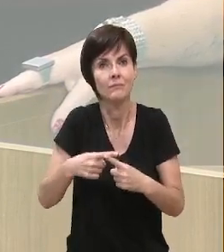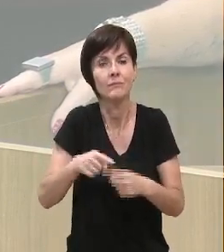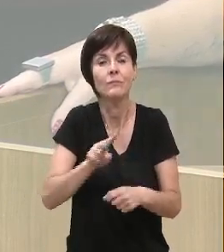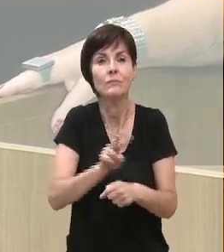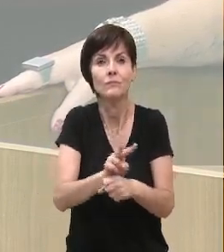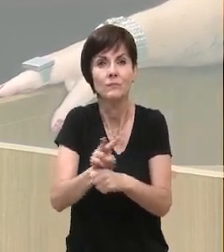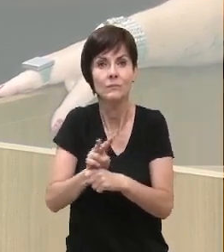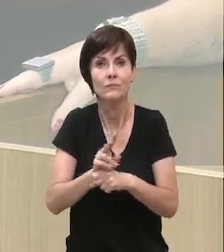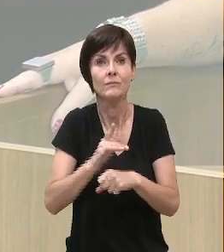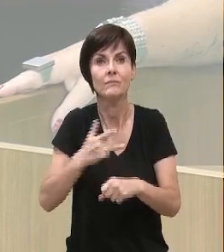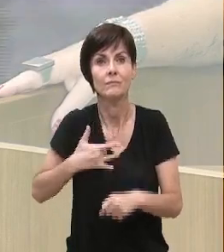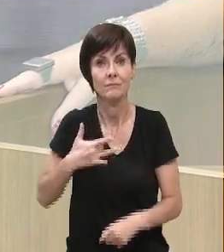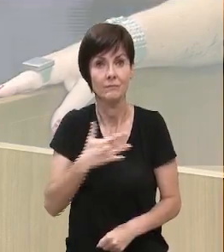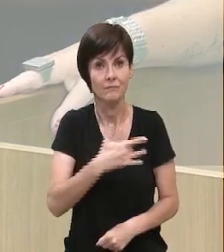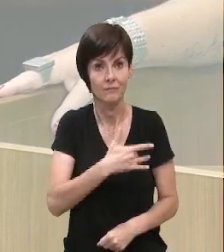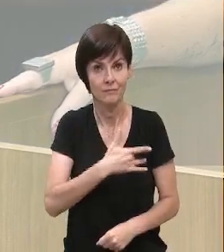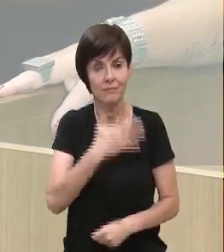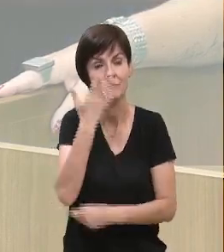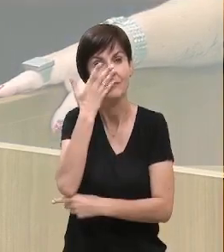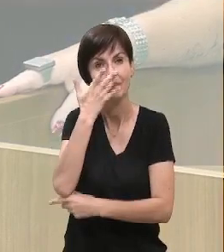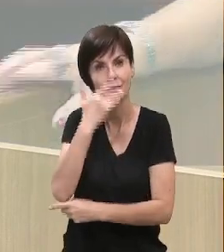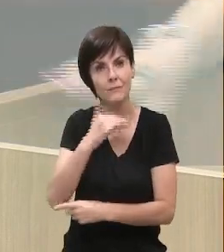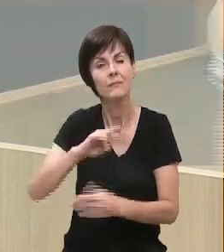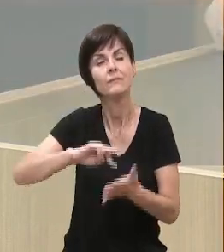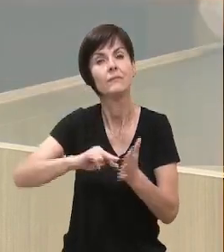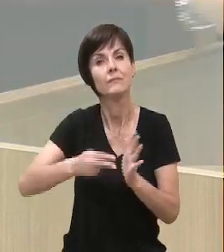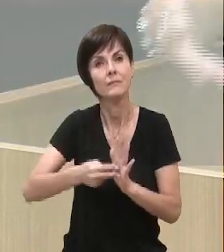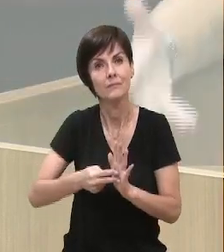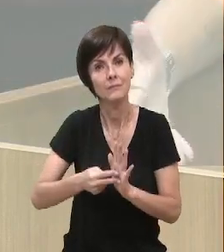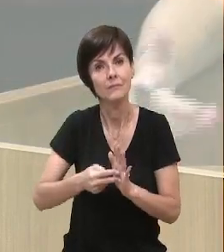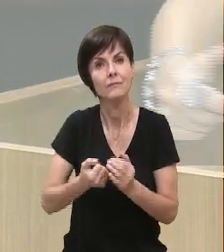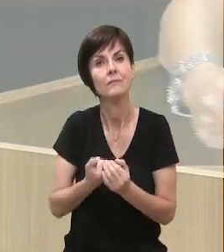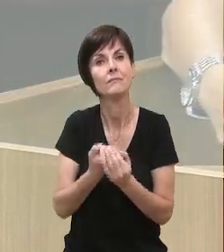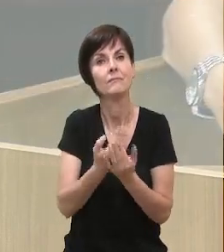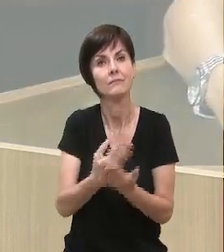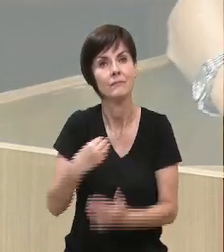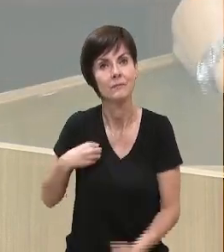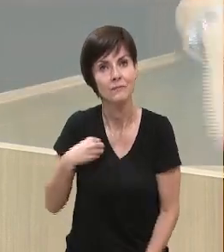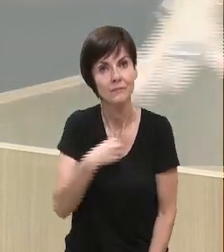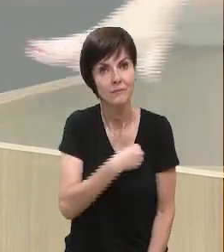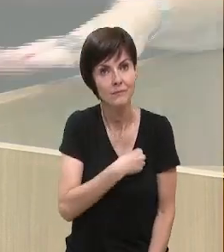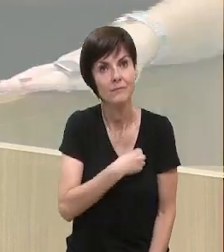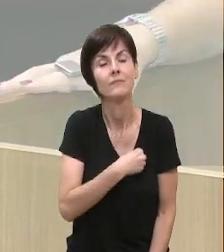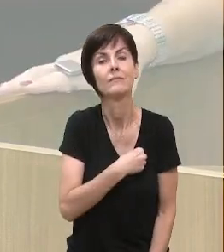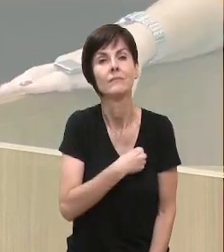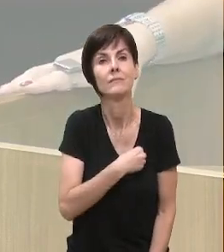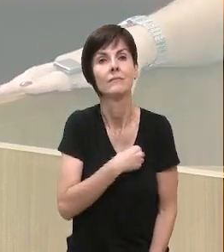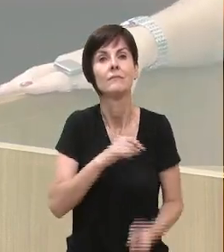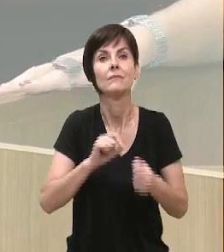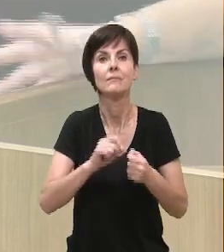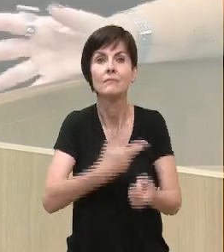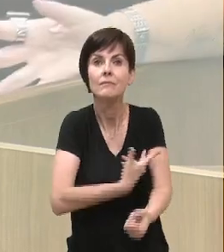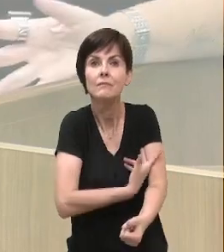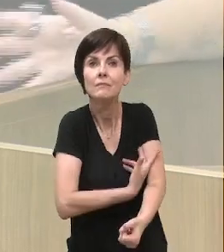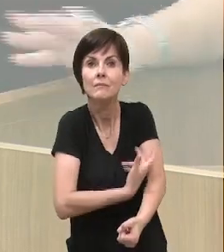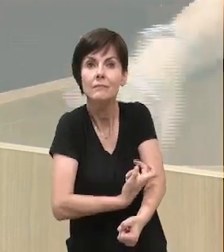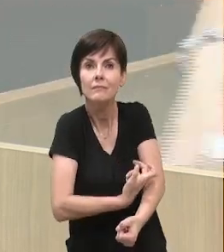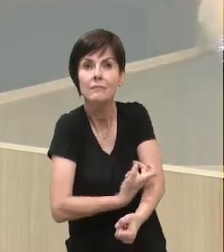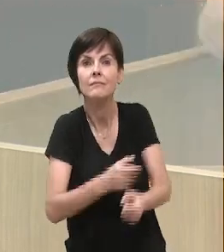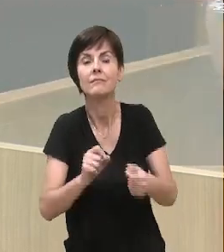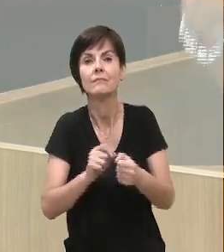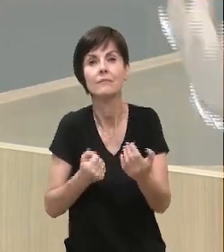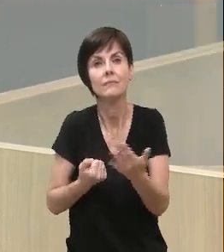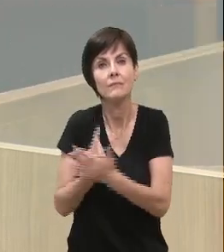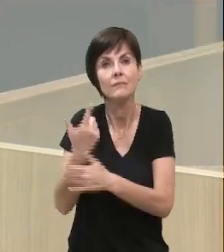da saúde e da criança significa levar no médico, fazer uma compra